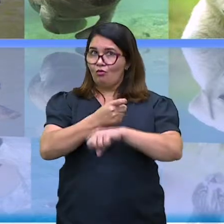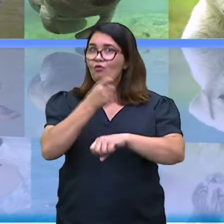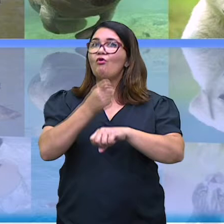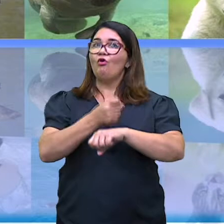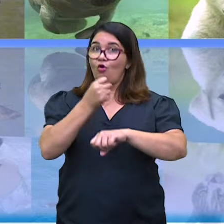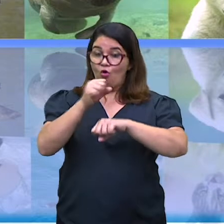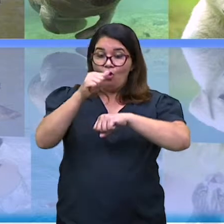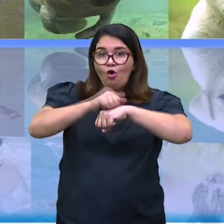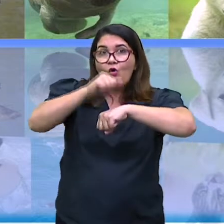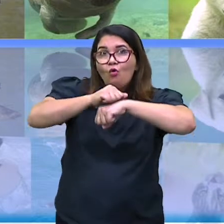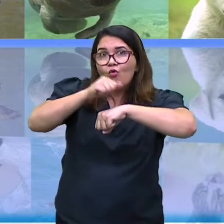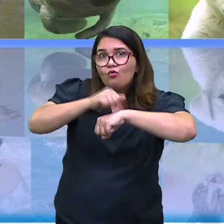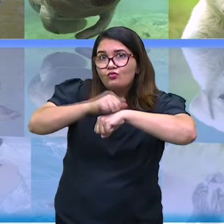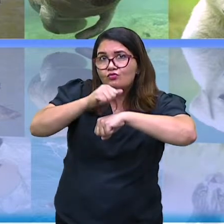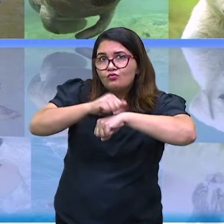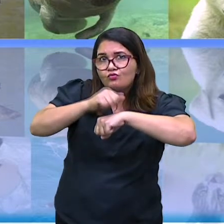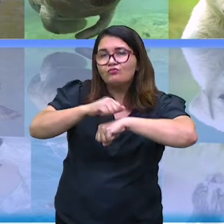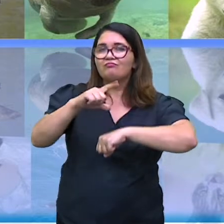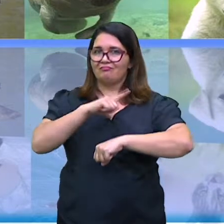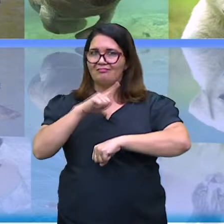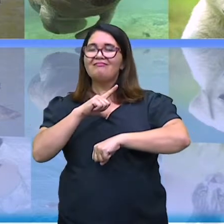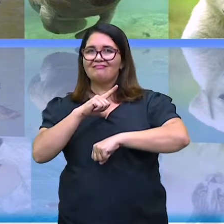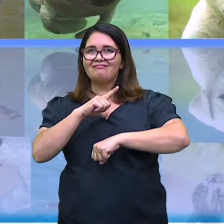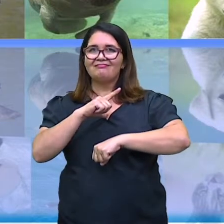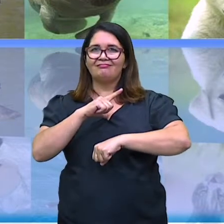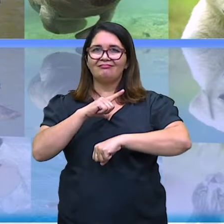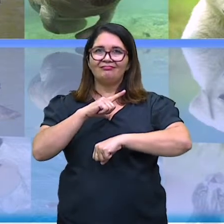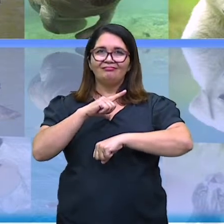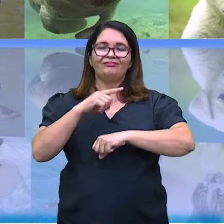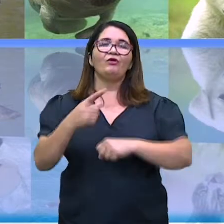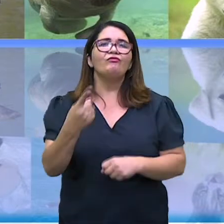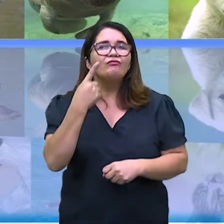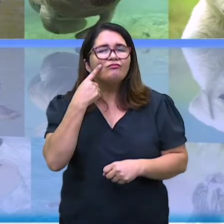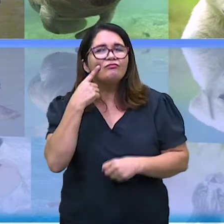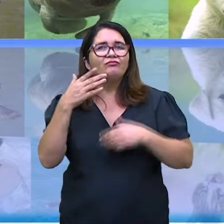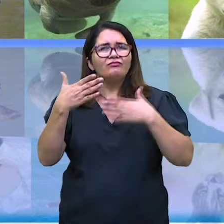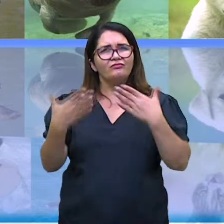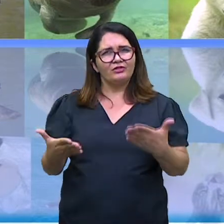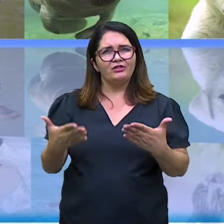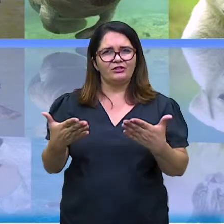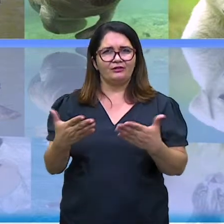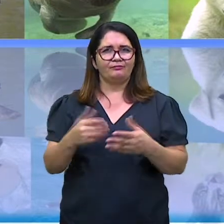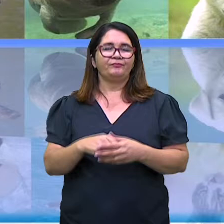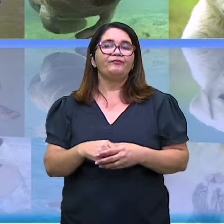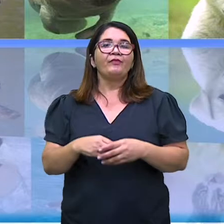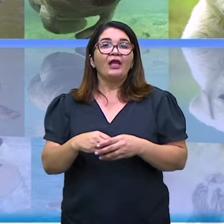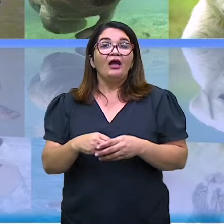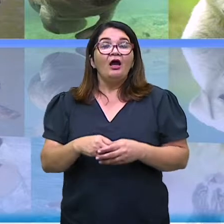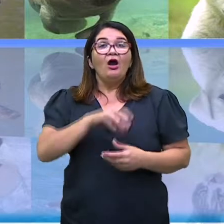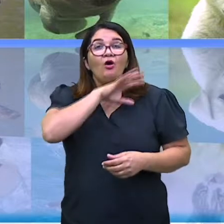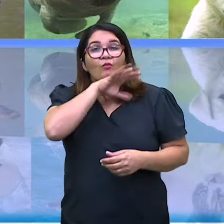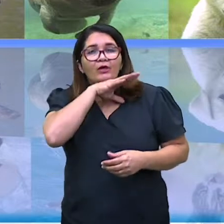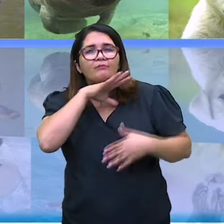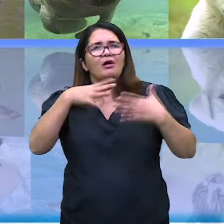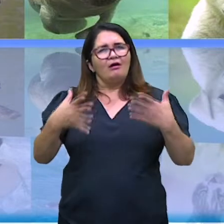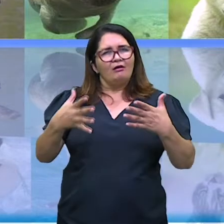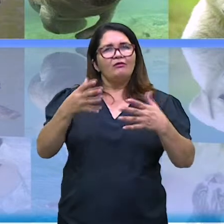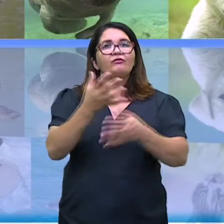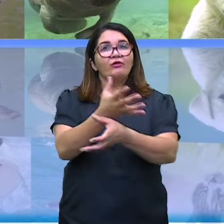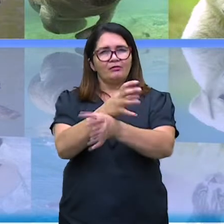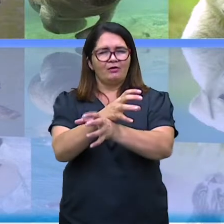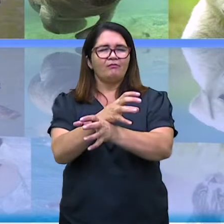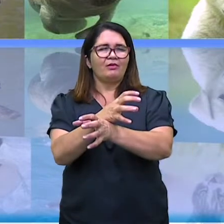receber a classificação devida? Então, olha só, um vertebrado, por exemplo, ele vai ter a